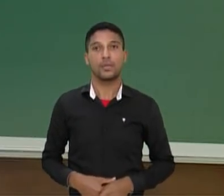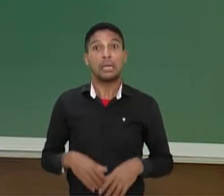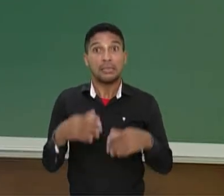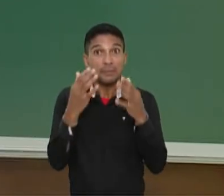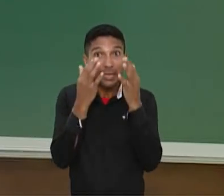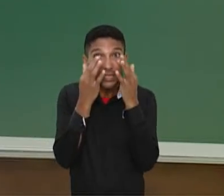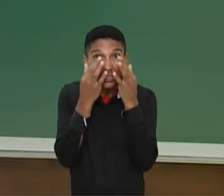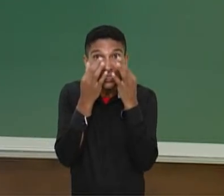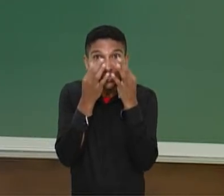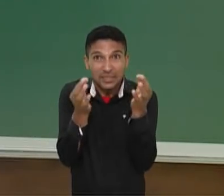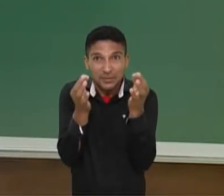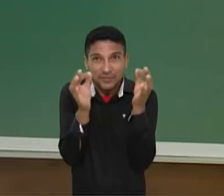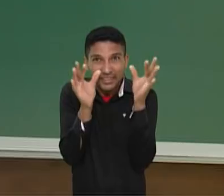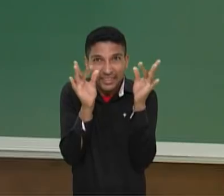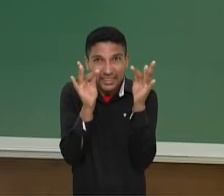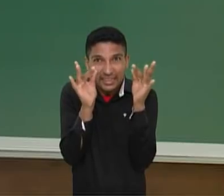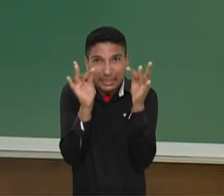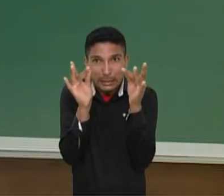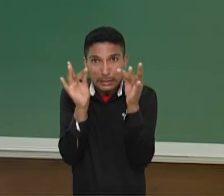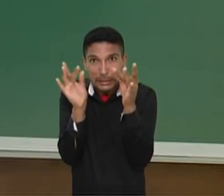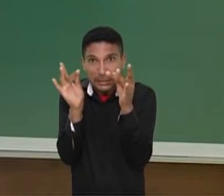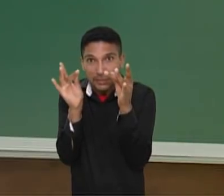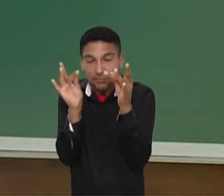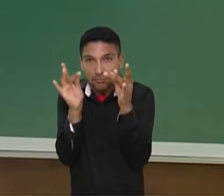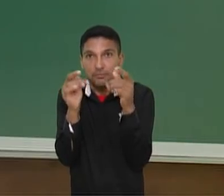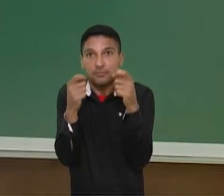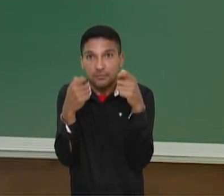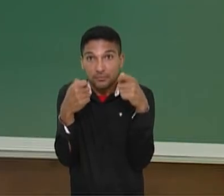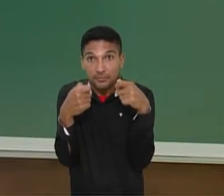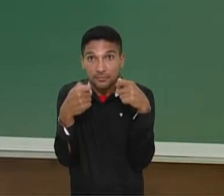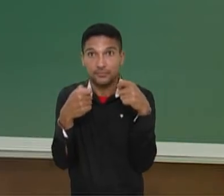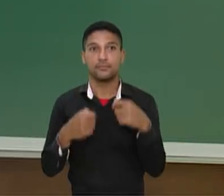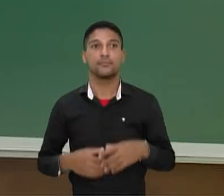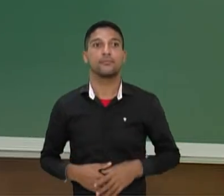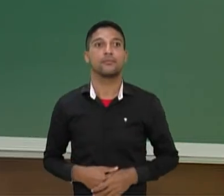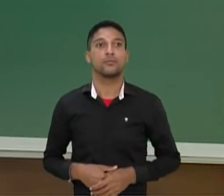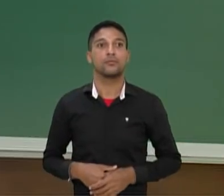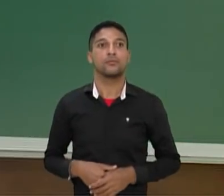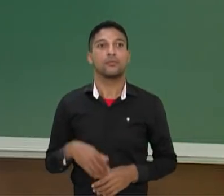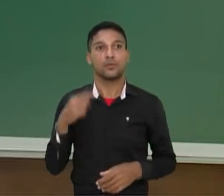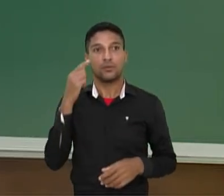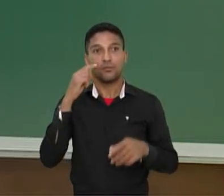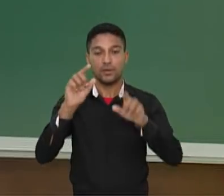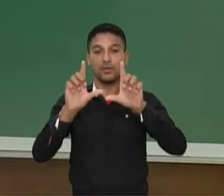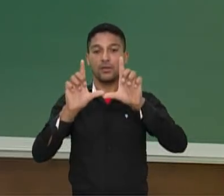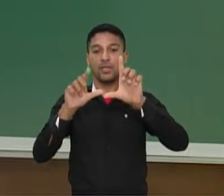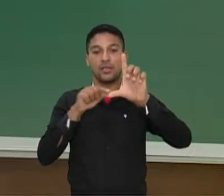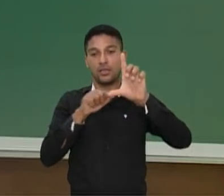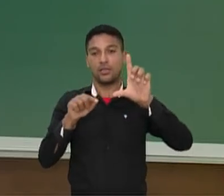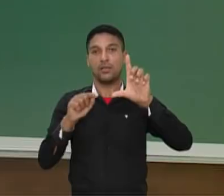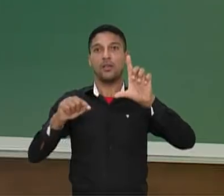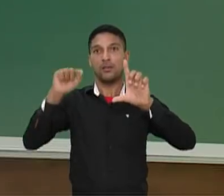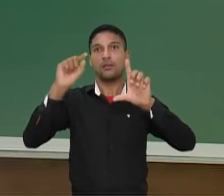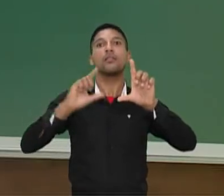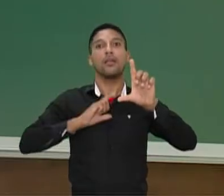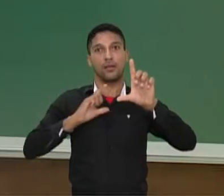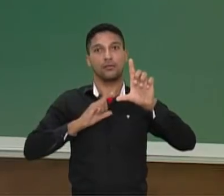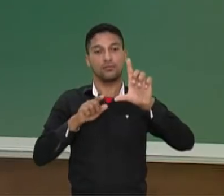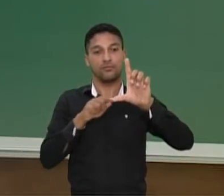prestar atenção, porque é todos. Olha aqui na figura, eu tenho escrito apenas 2 lados,